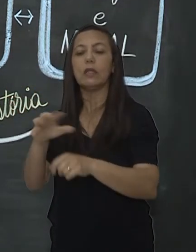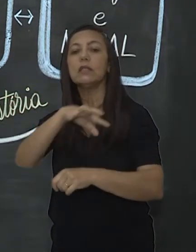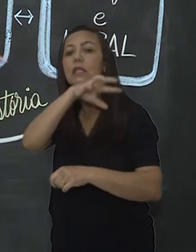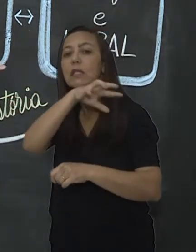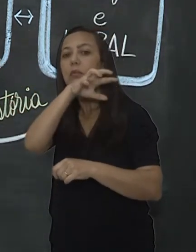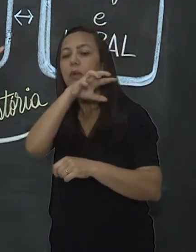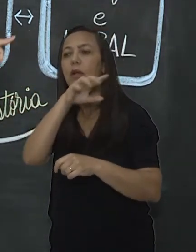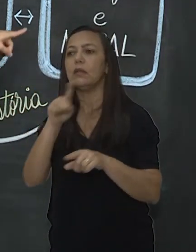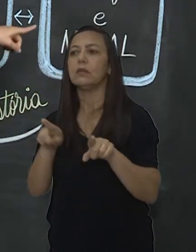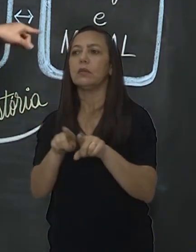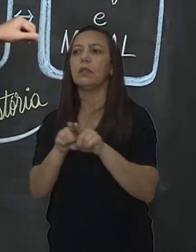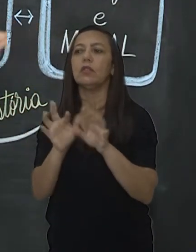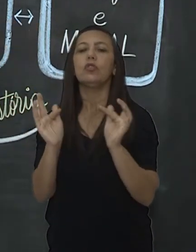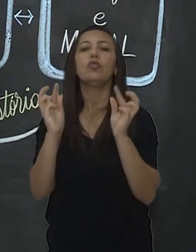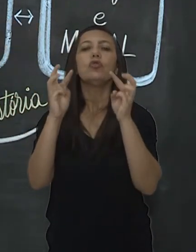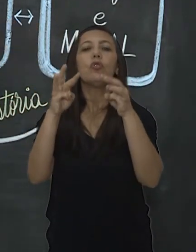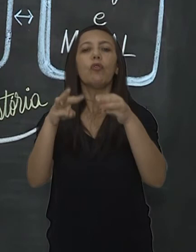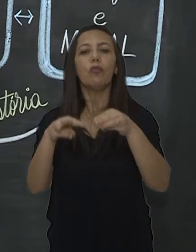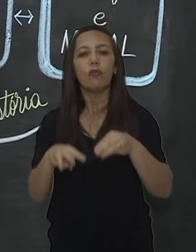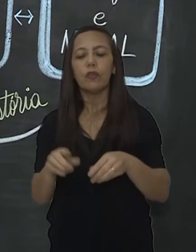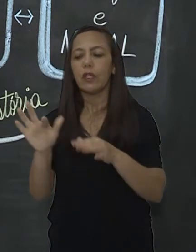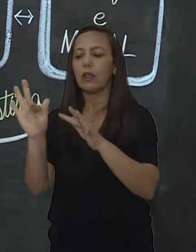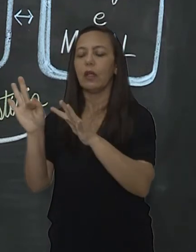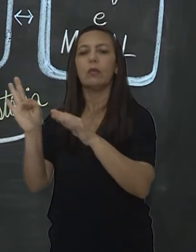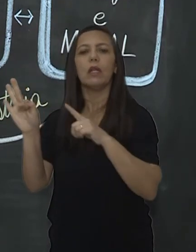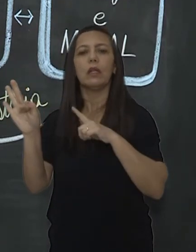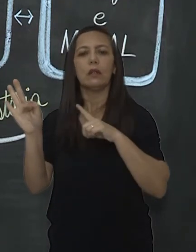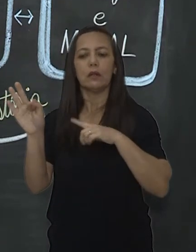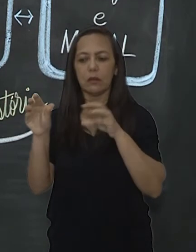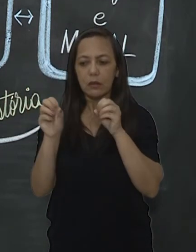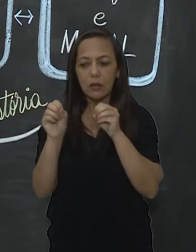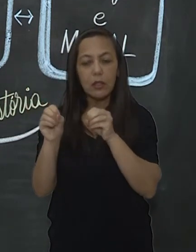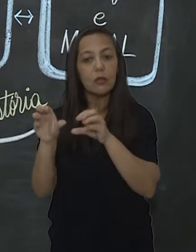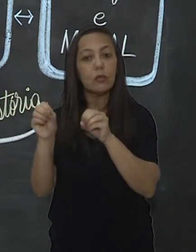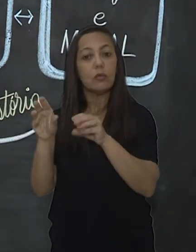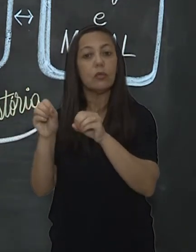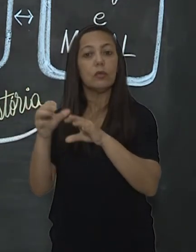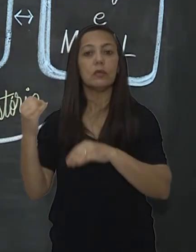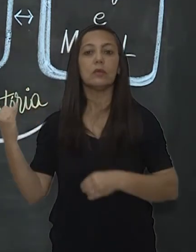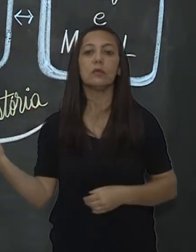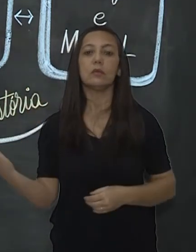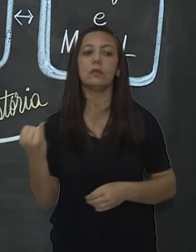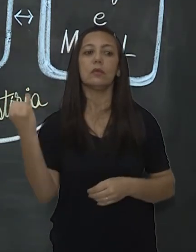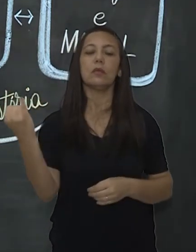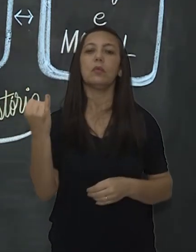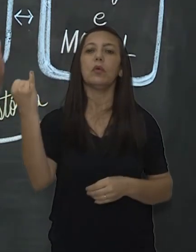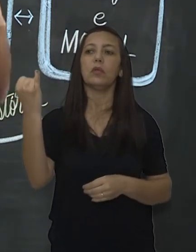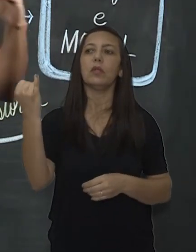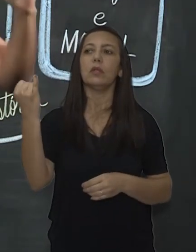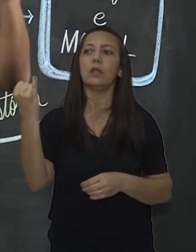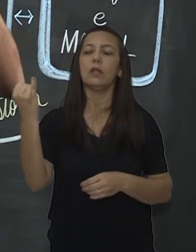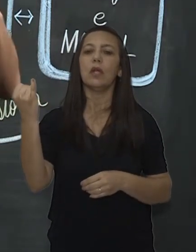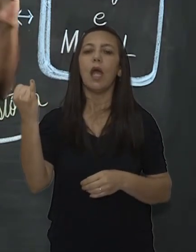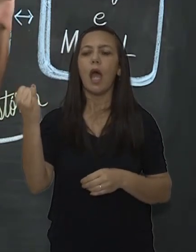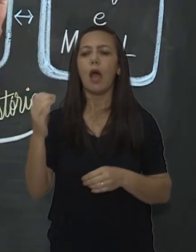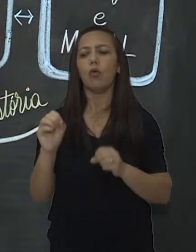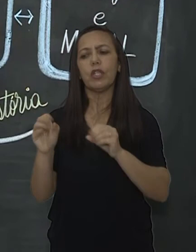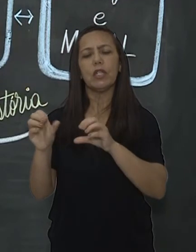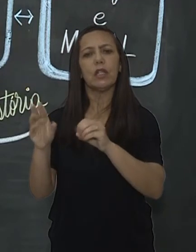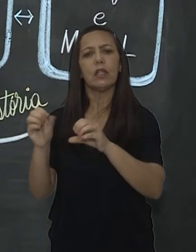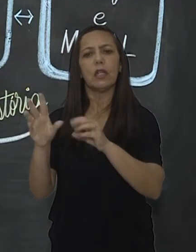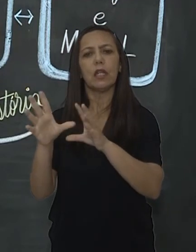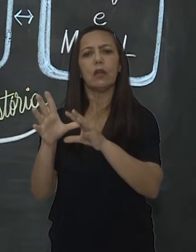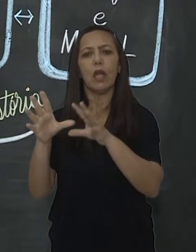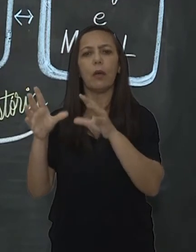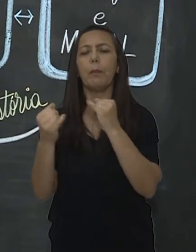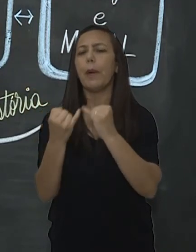expressivos, e no final vem uma moral. Essa moral é muito importante porque ela encerra tudo aquilo que os personagens